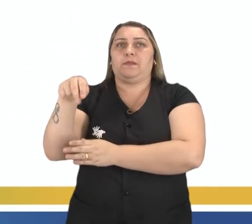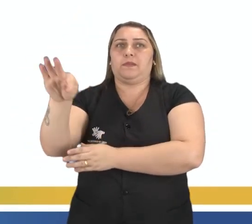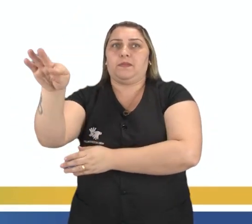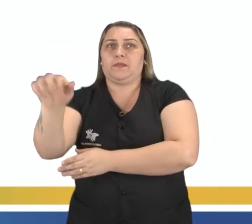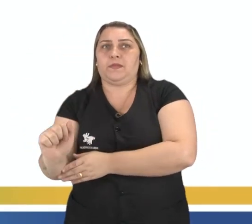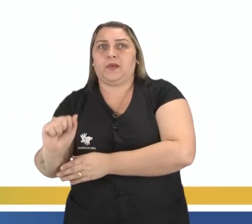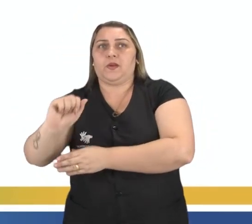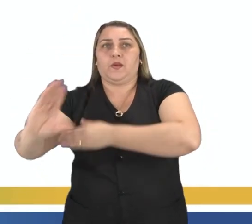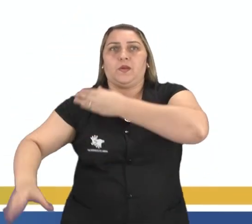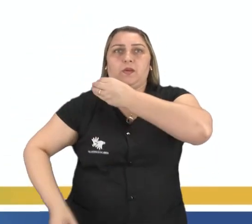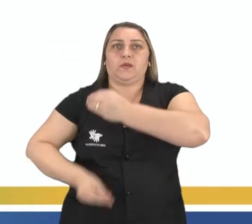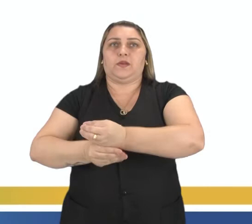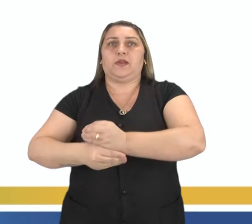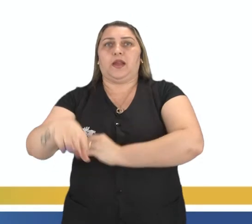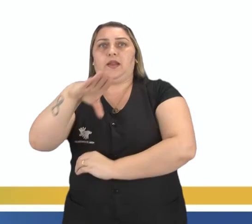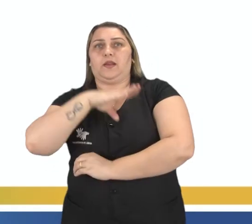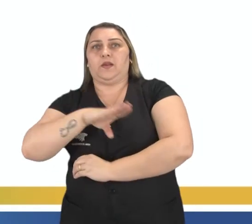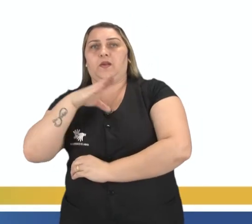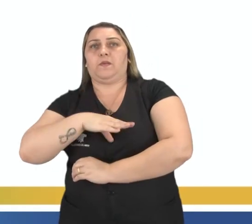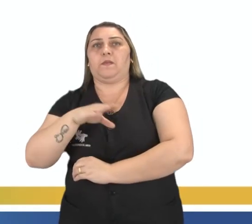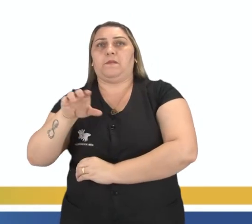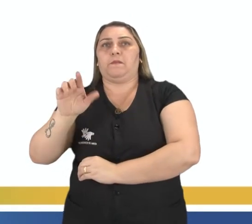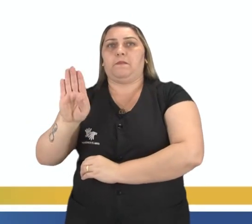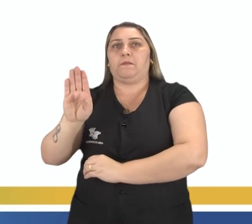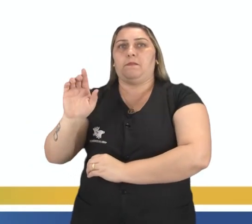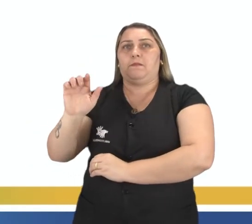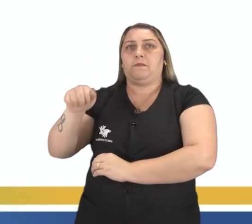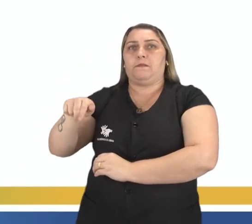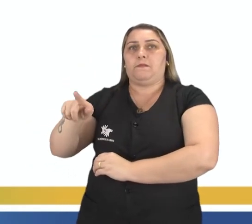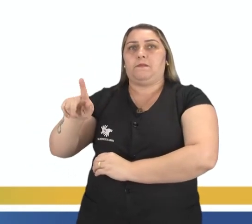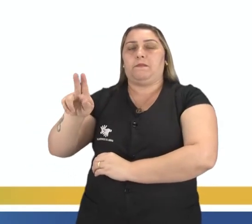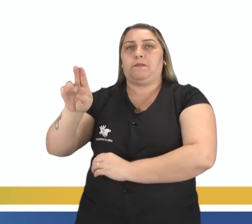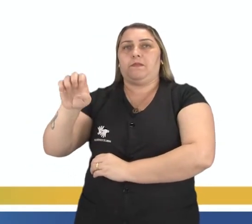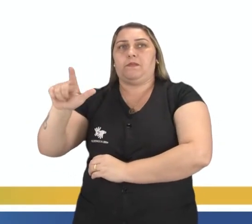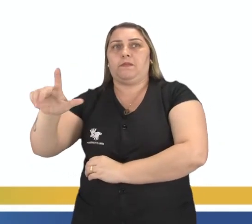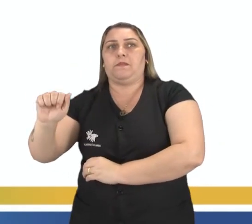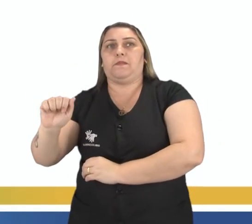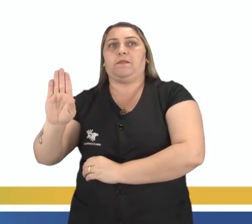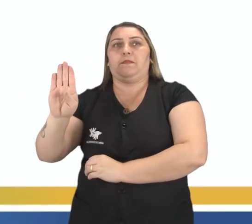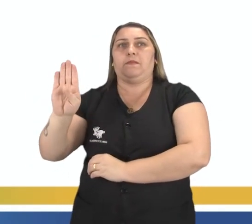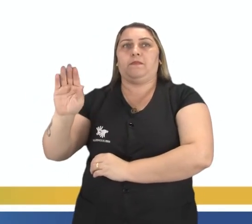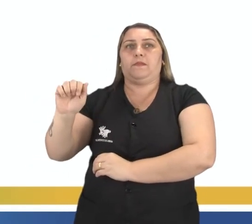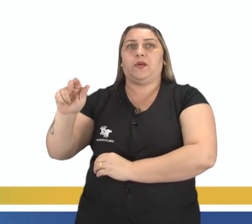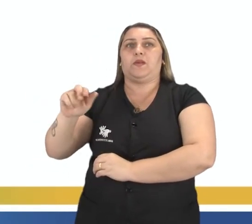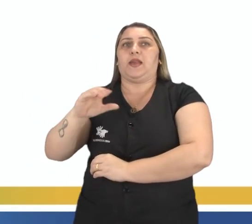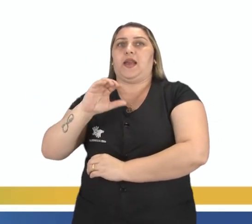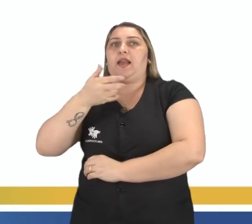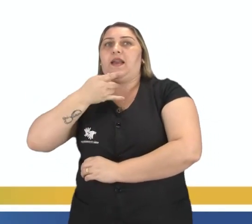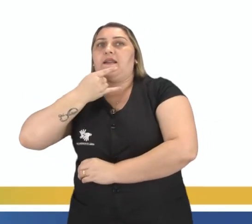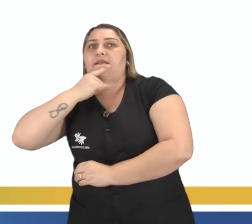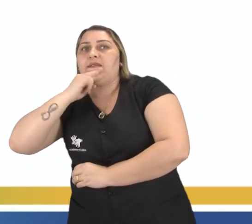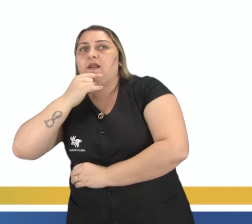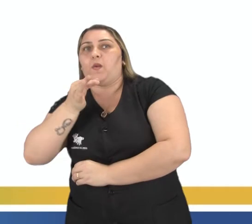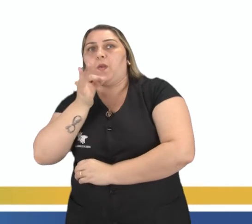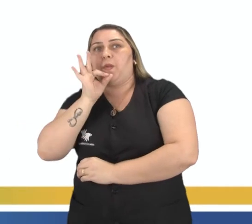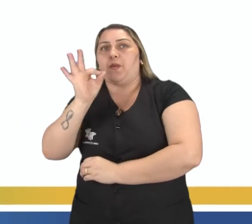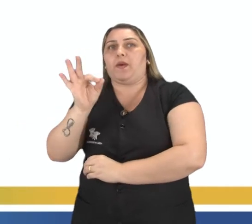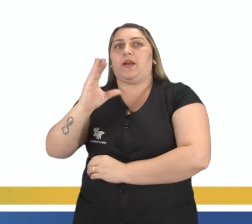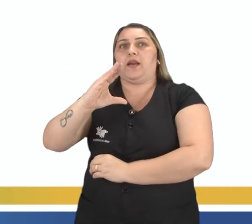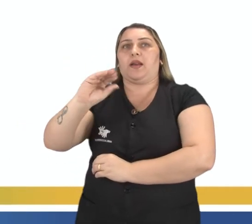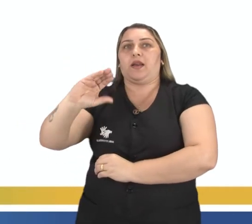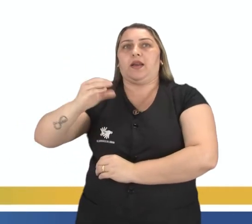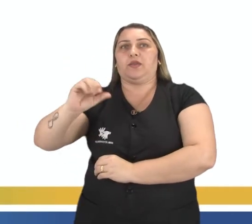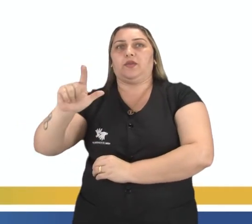foram incorporadas à língua portuguesa, como banguela, bagunça, cachaça, cachimbo,